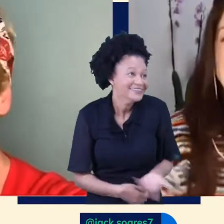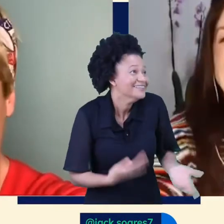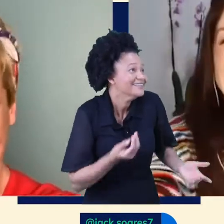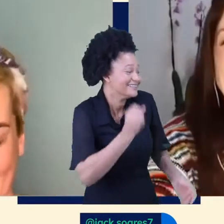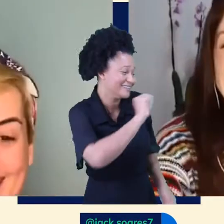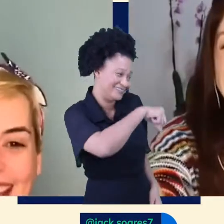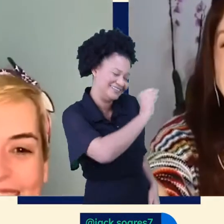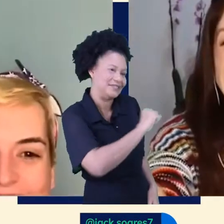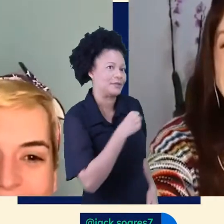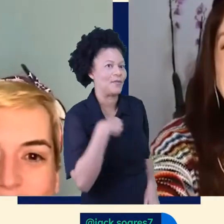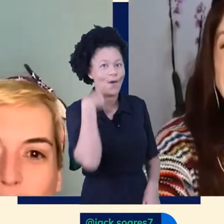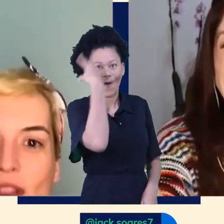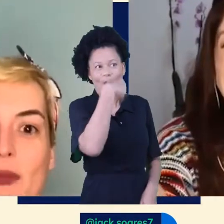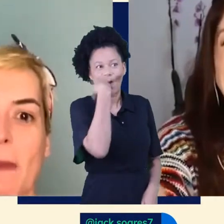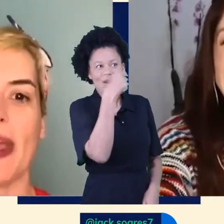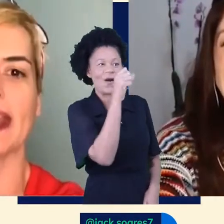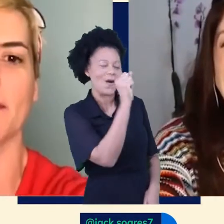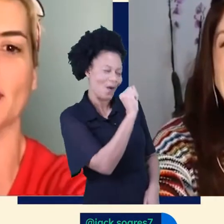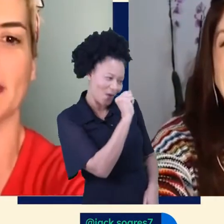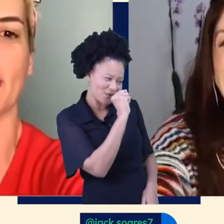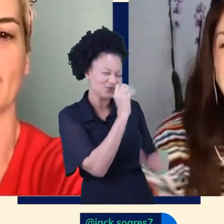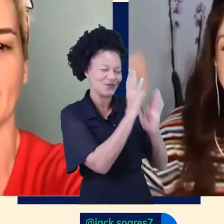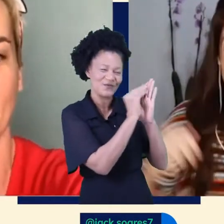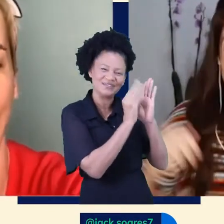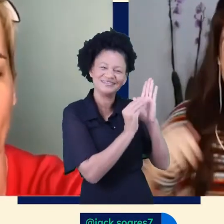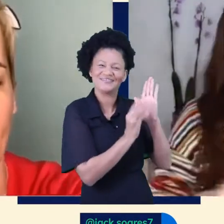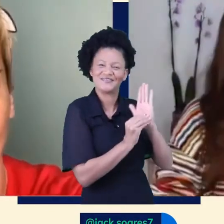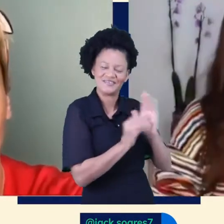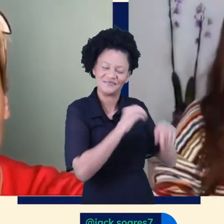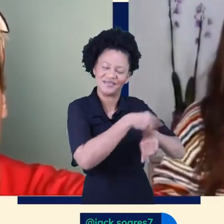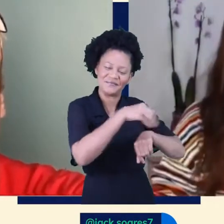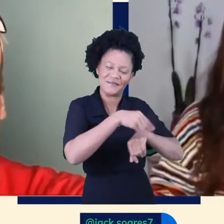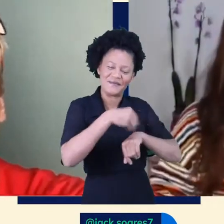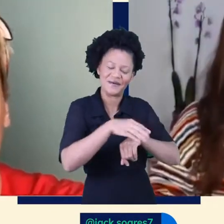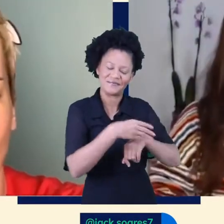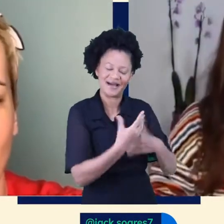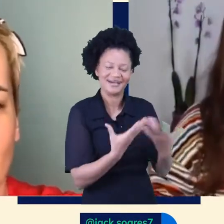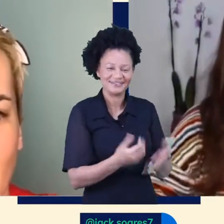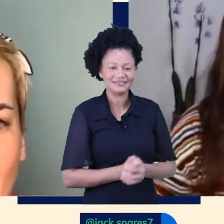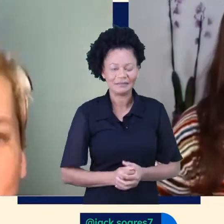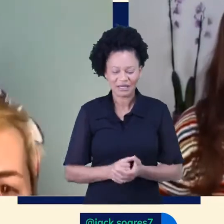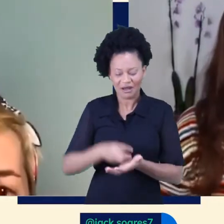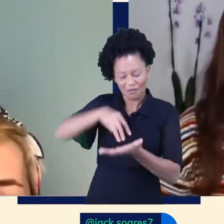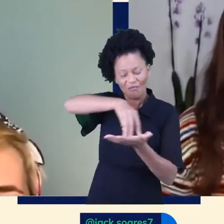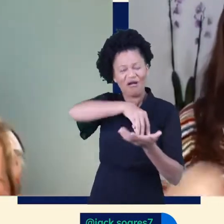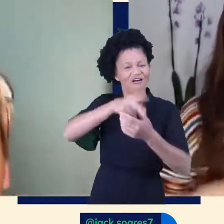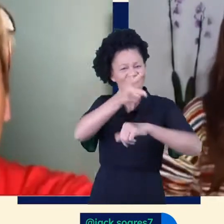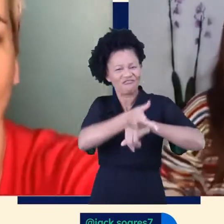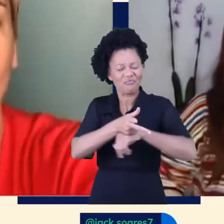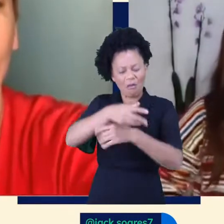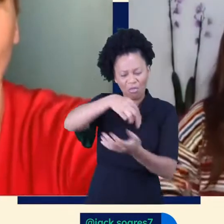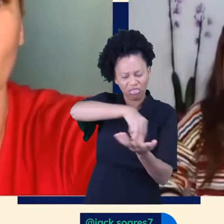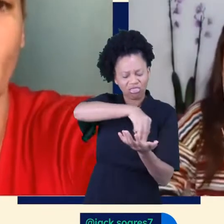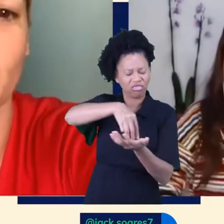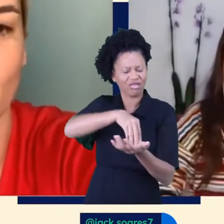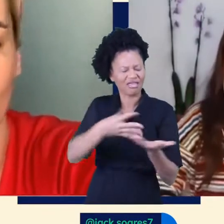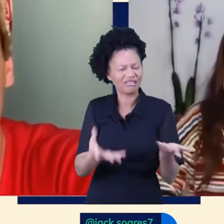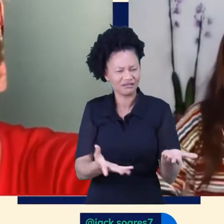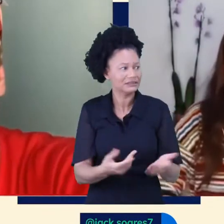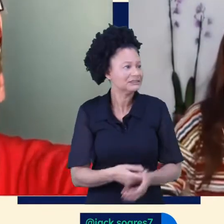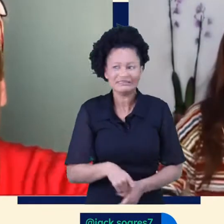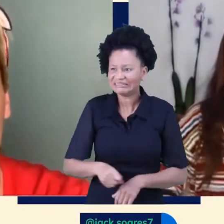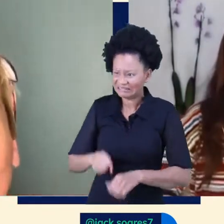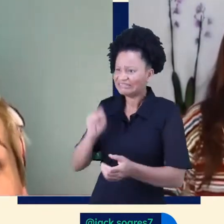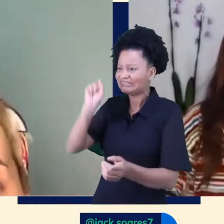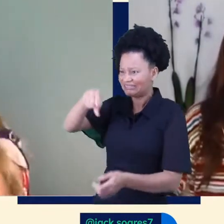8 horas intensas de conteúdo, mas peraí que meu tripé tá mole. O que ele tá caindo? Tá vendo que tá caindo pra trás, gente?